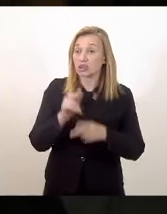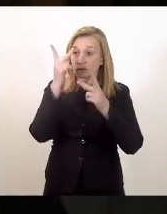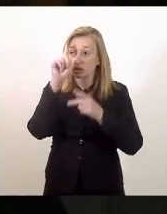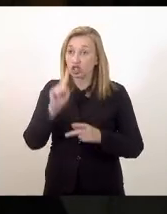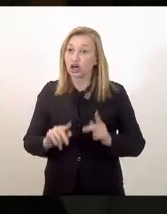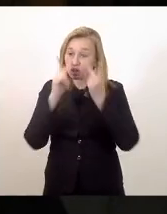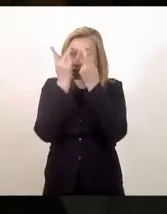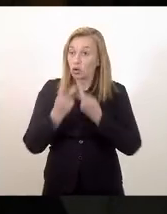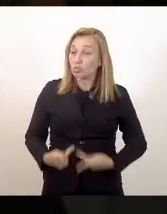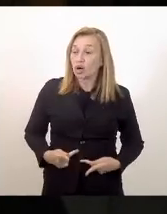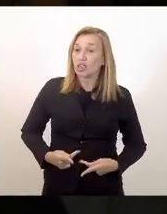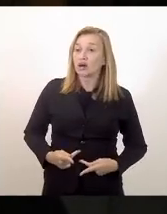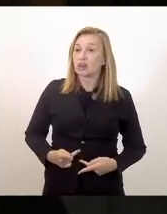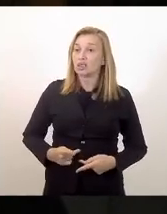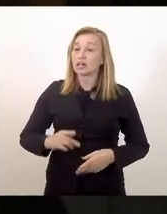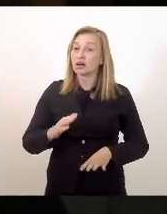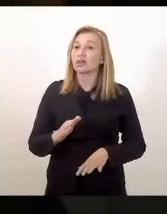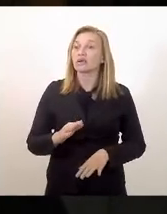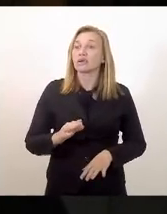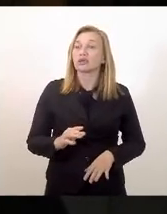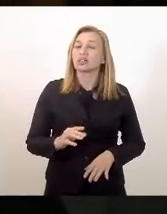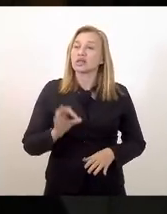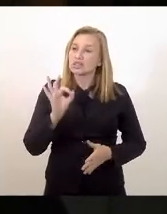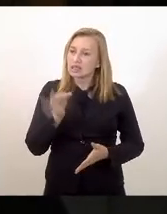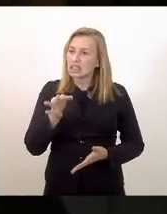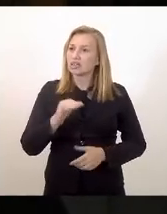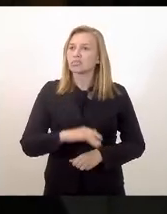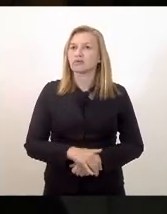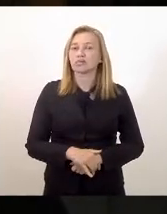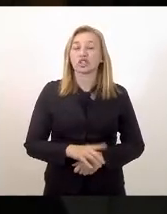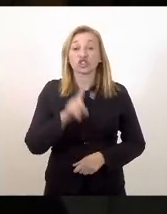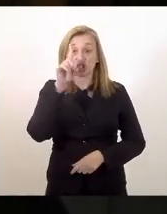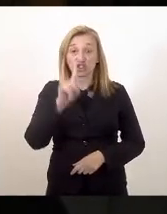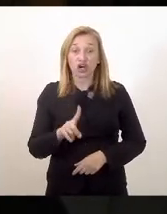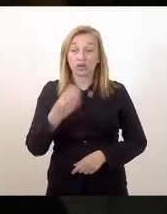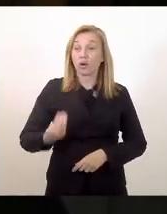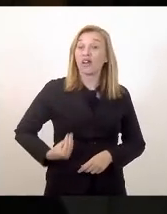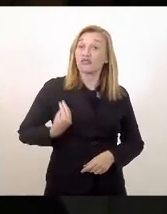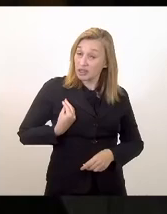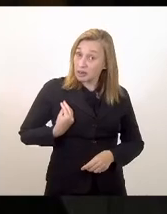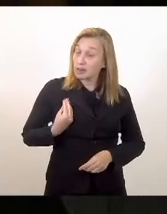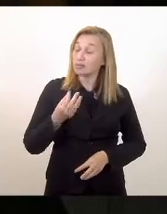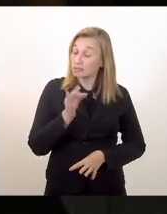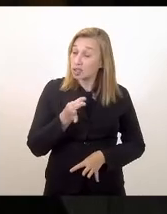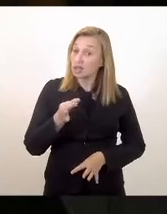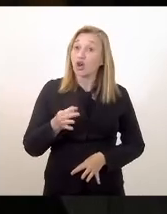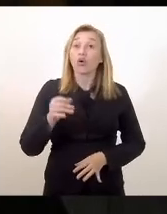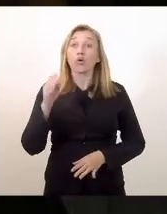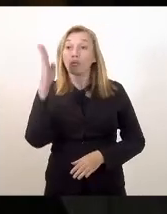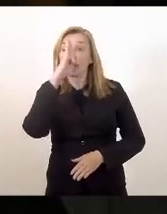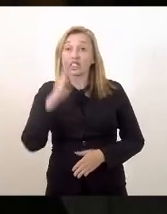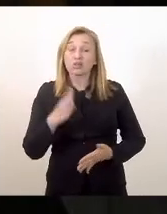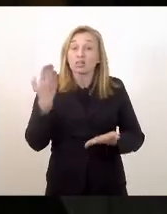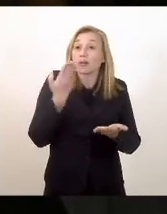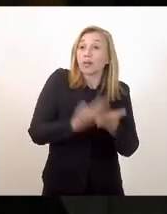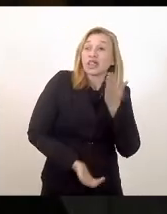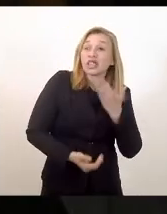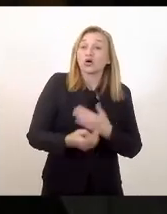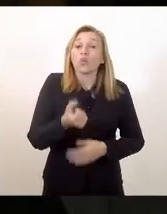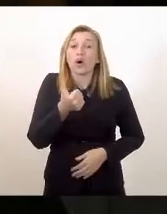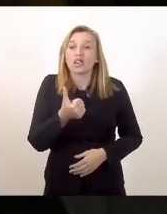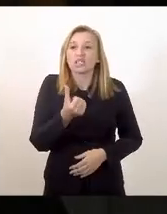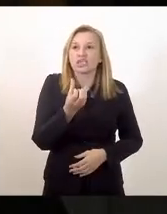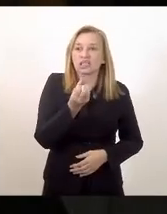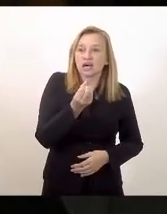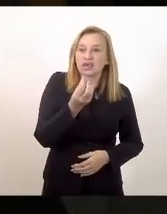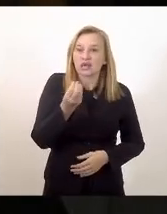de direitos muito tangíveis e muito concretos. A defesa do direito à vida, antes de mais nada. O Brasil está perdendo já quase 600